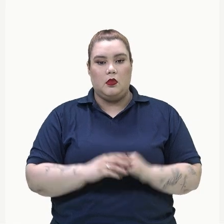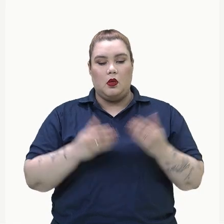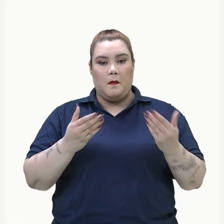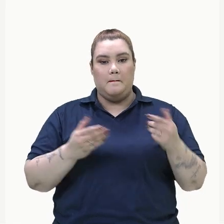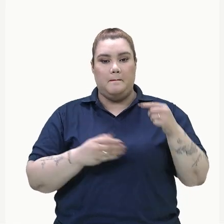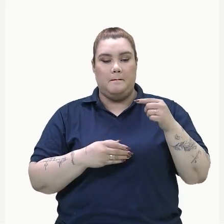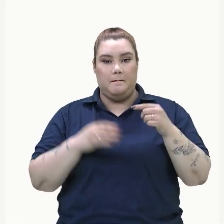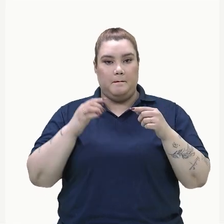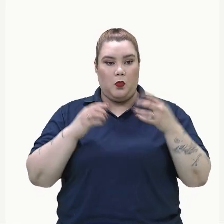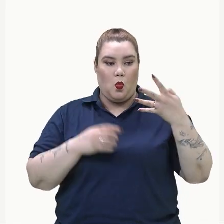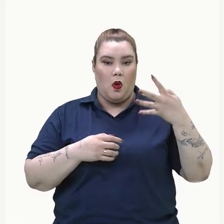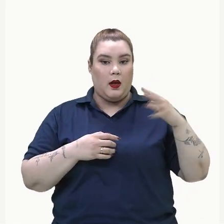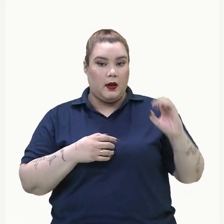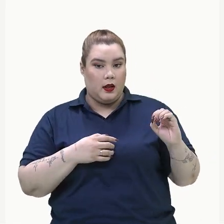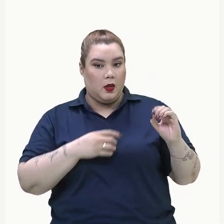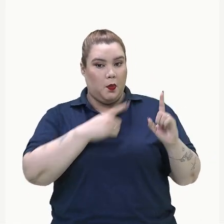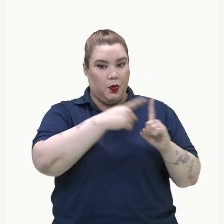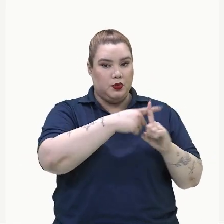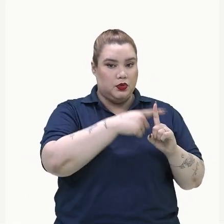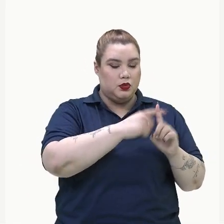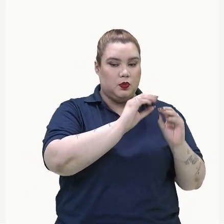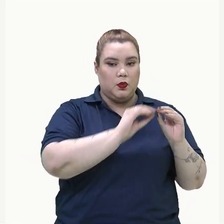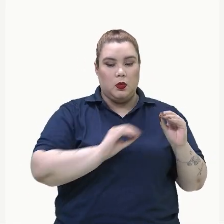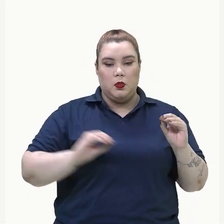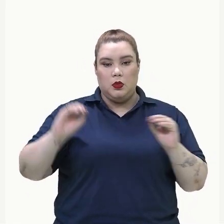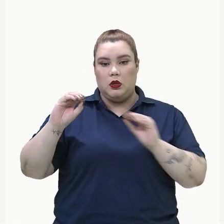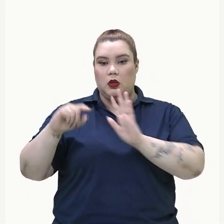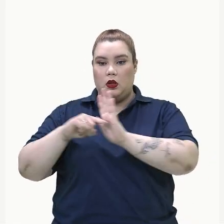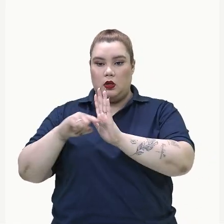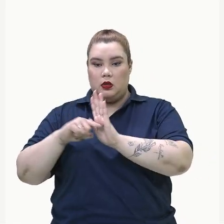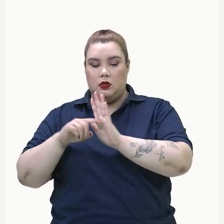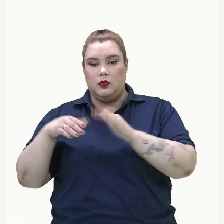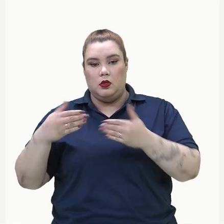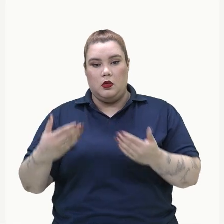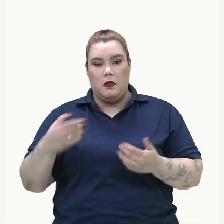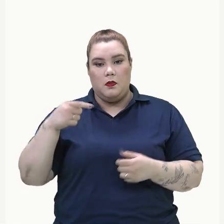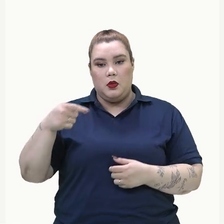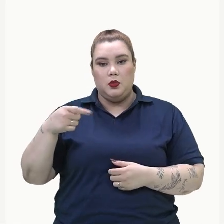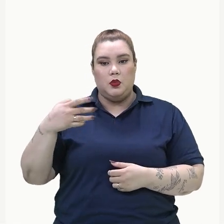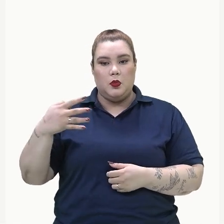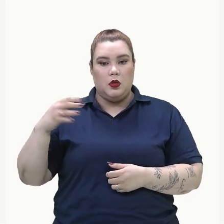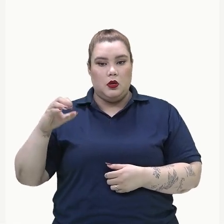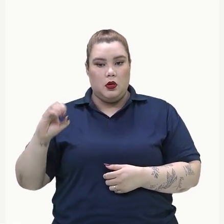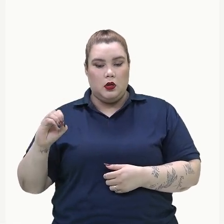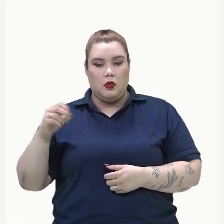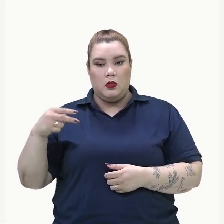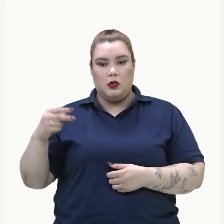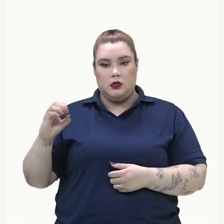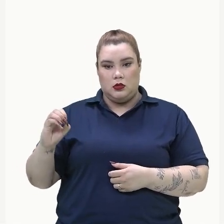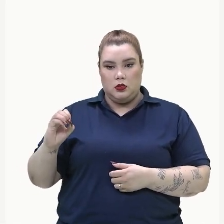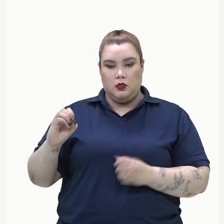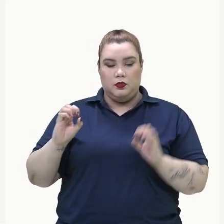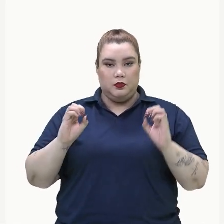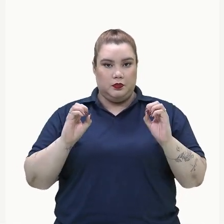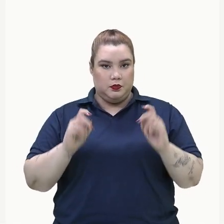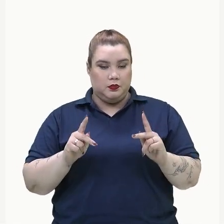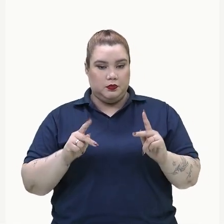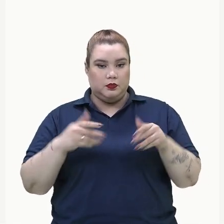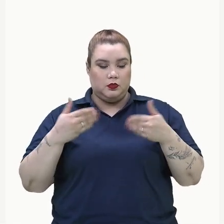né? Quando ele vier para cá, ele vem negativo. Menos 40 é igual a 0. Então, essa